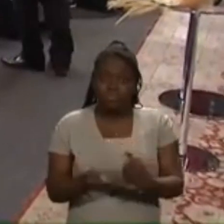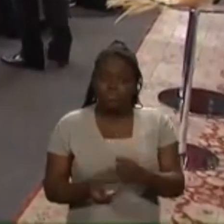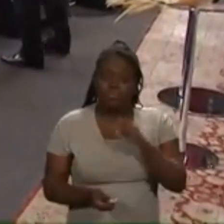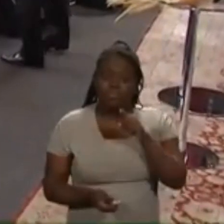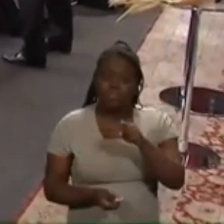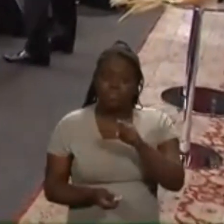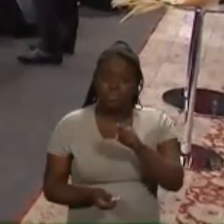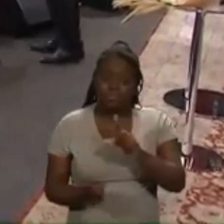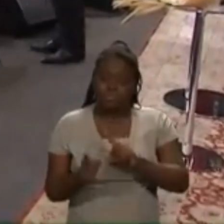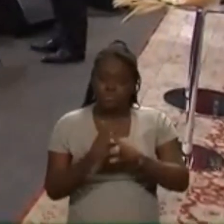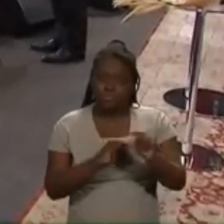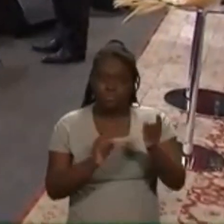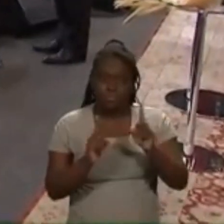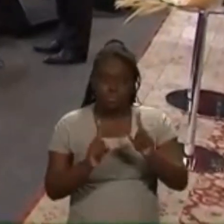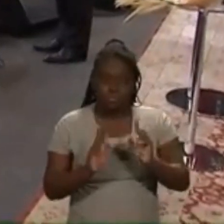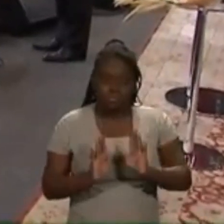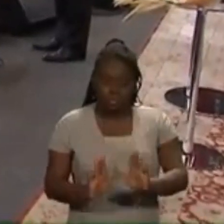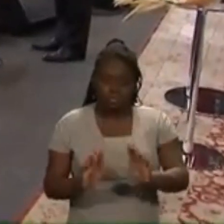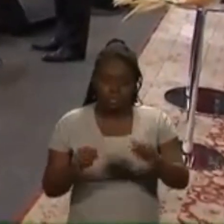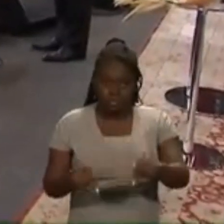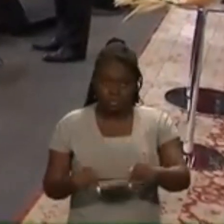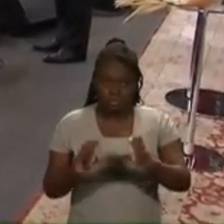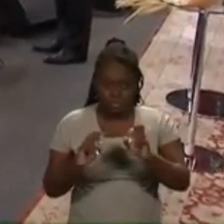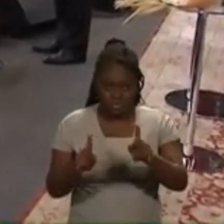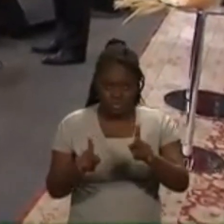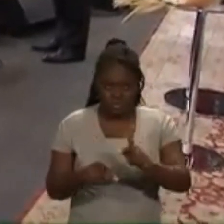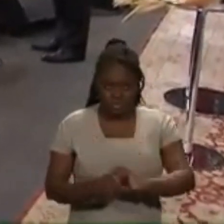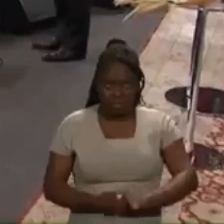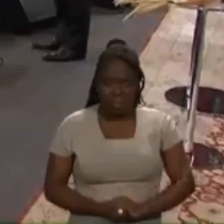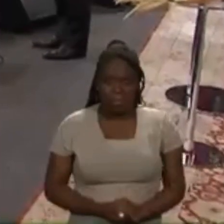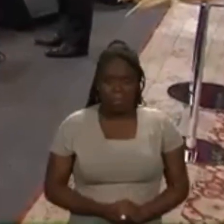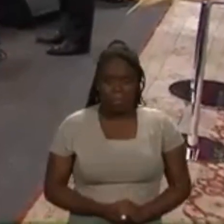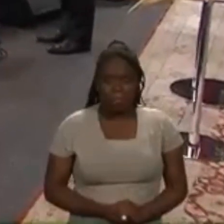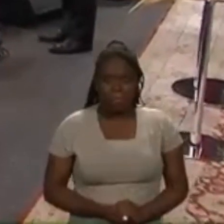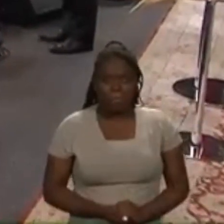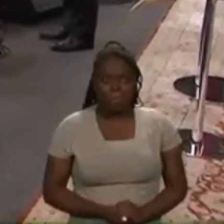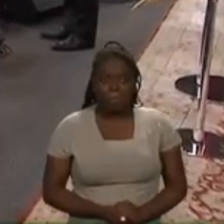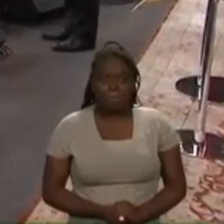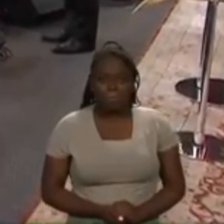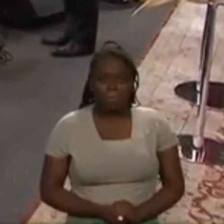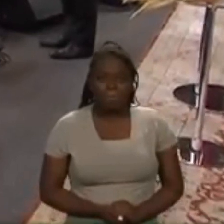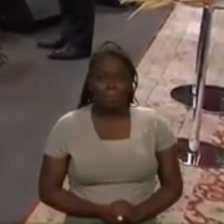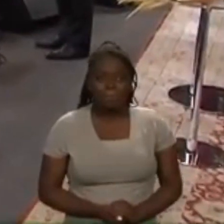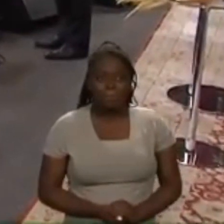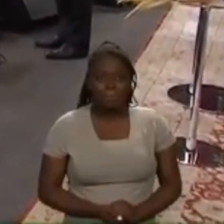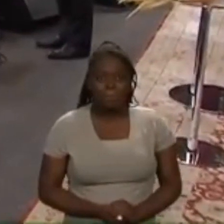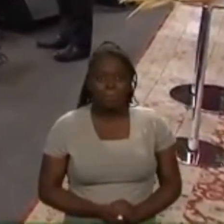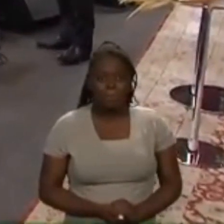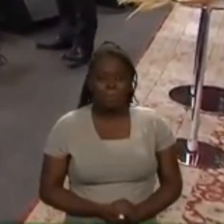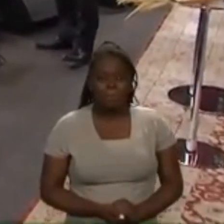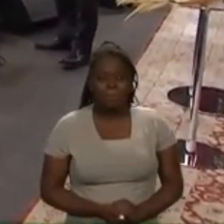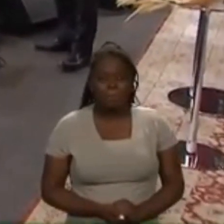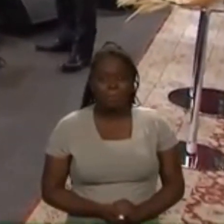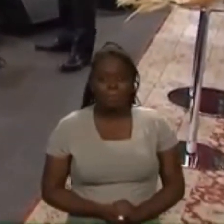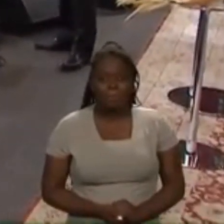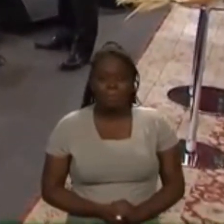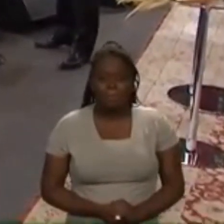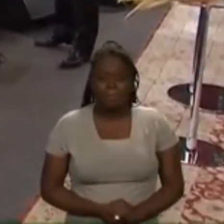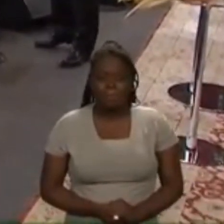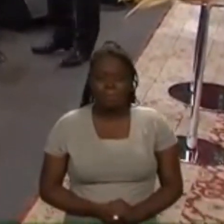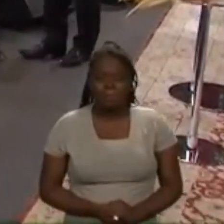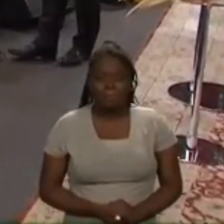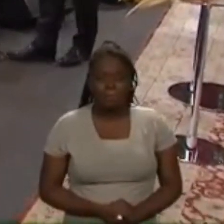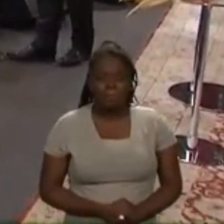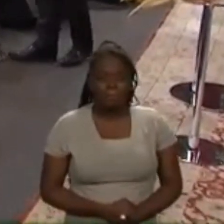Eu tinha exatos 23 anos de idade. Em Lagoinha, foi construído o meu caráter, a